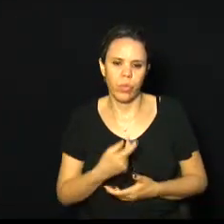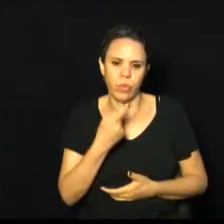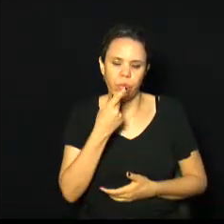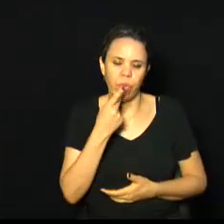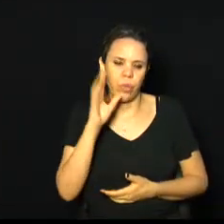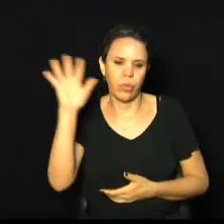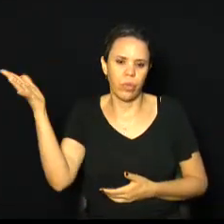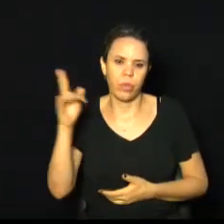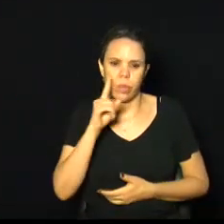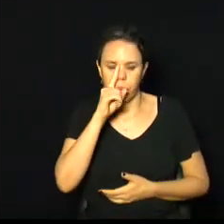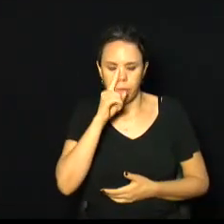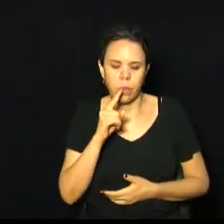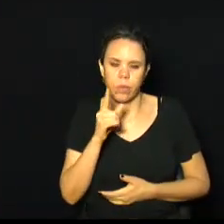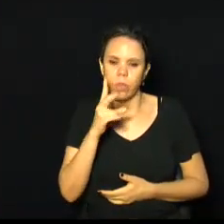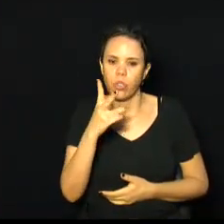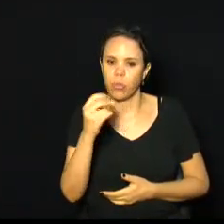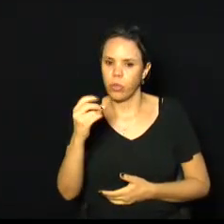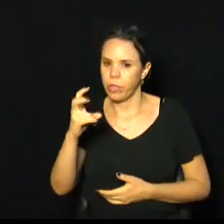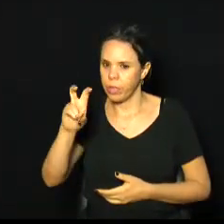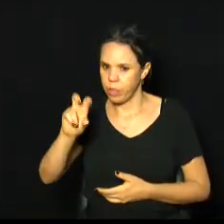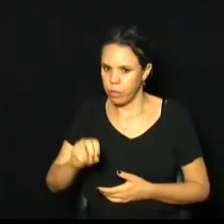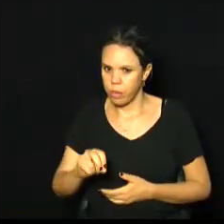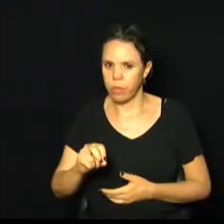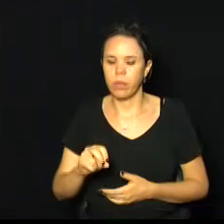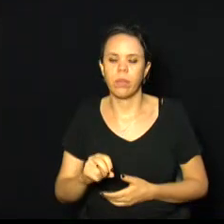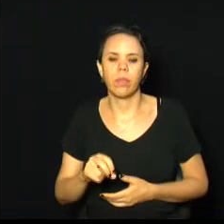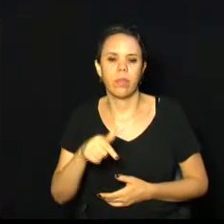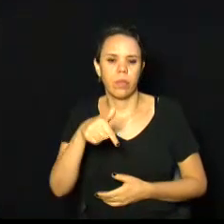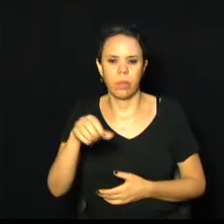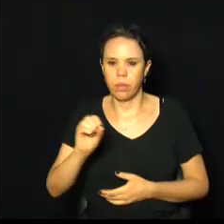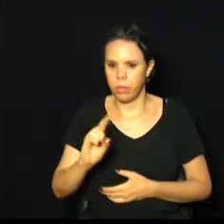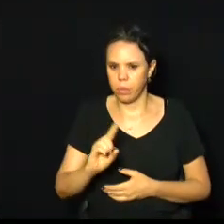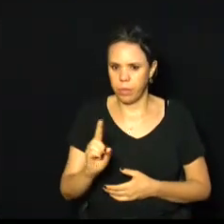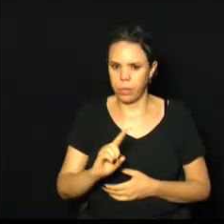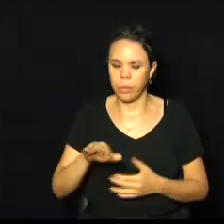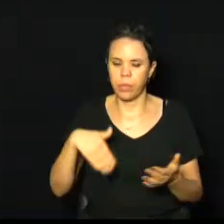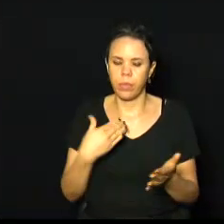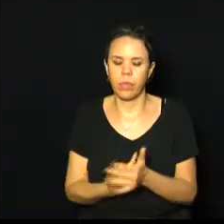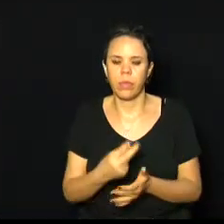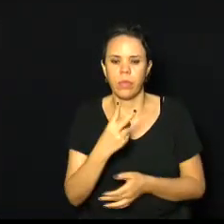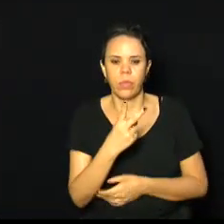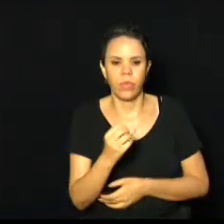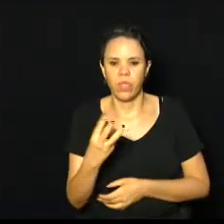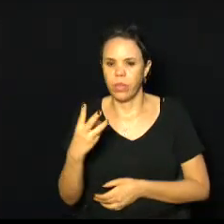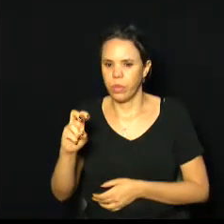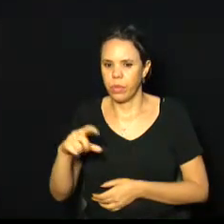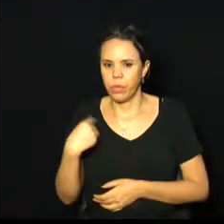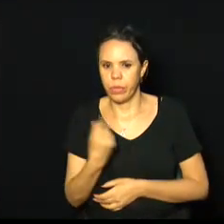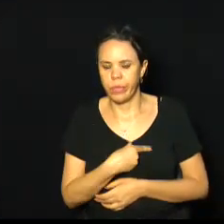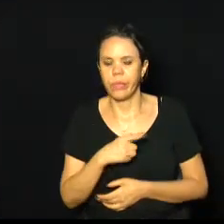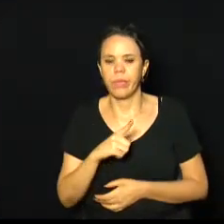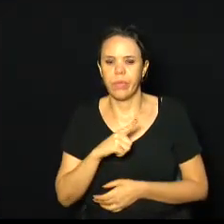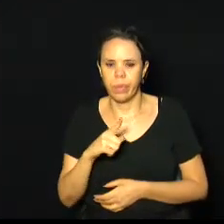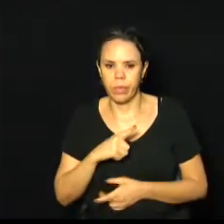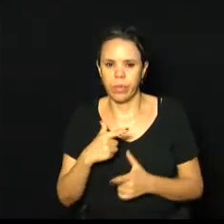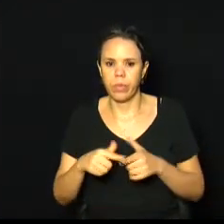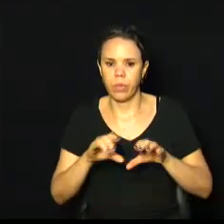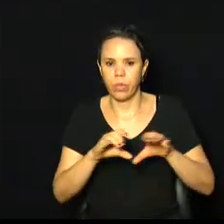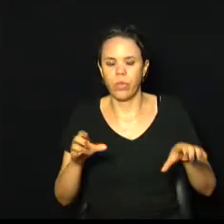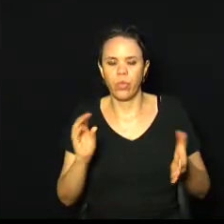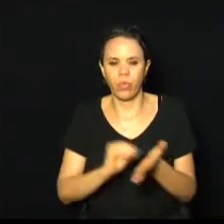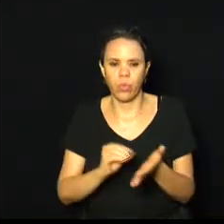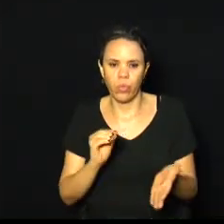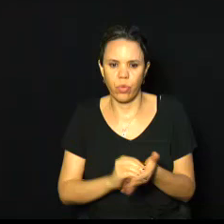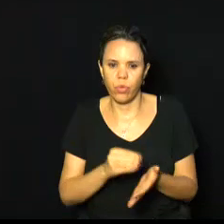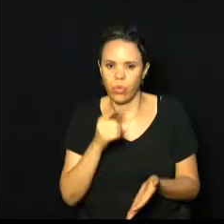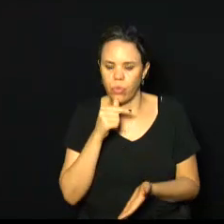ocorrer isso em 2050, 2070. Até 2035, nós vamos ter um esgotamento completo